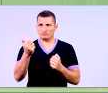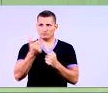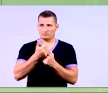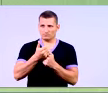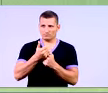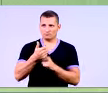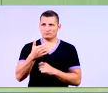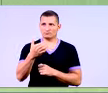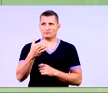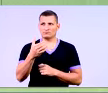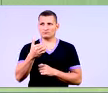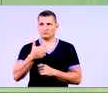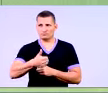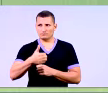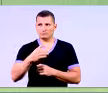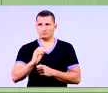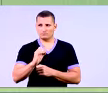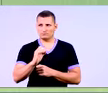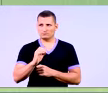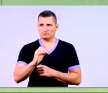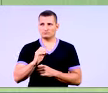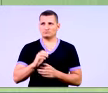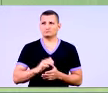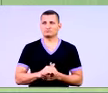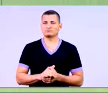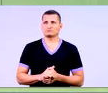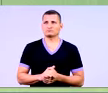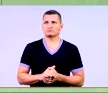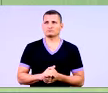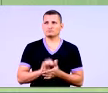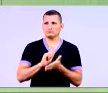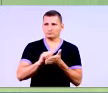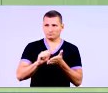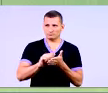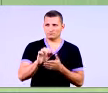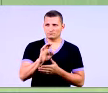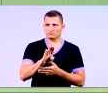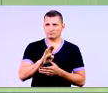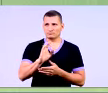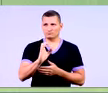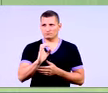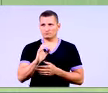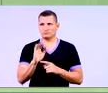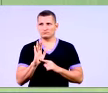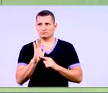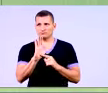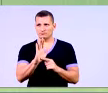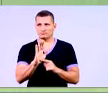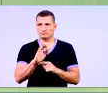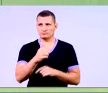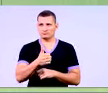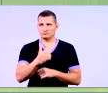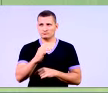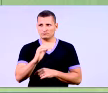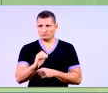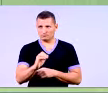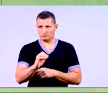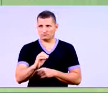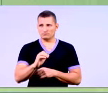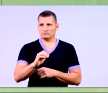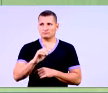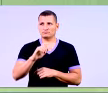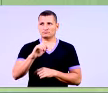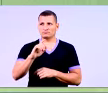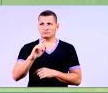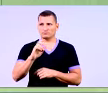10 então escrever b e c eu estou mostrando 10 e e